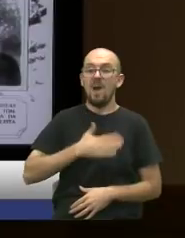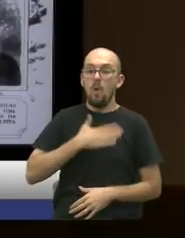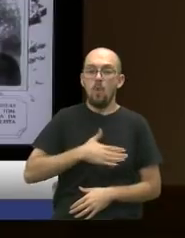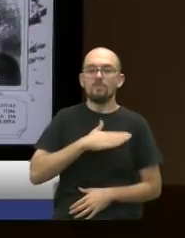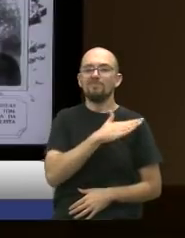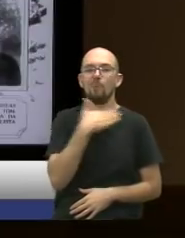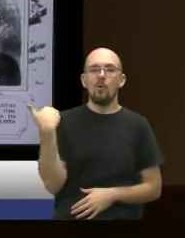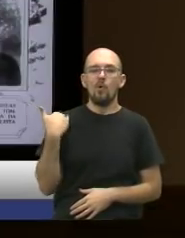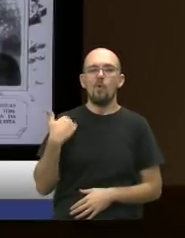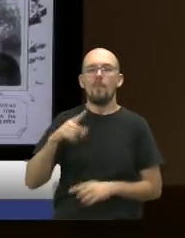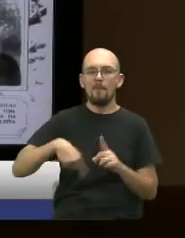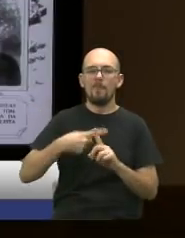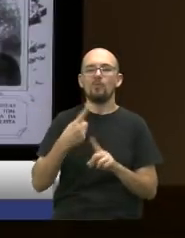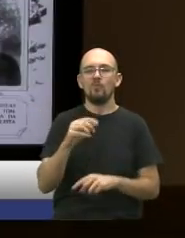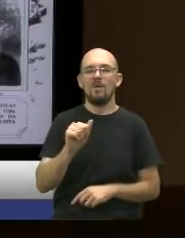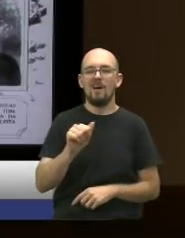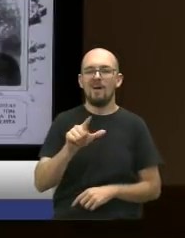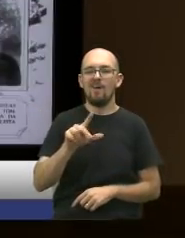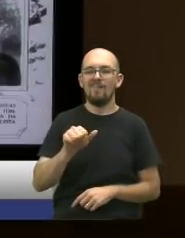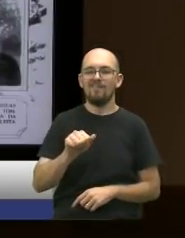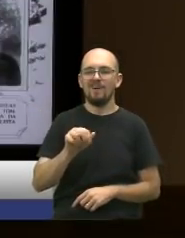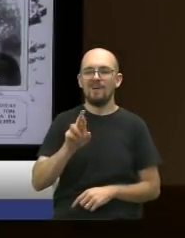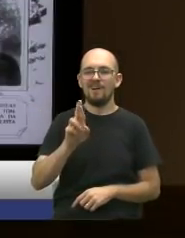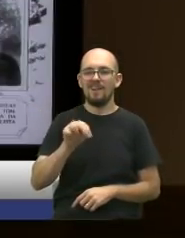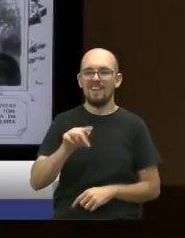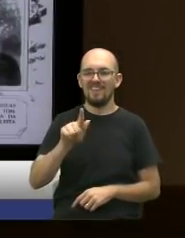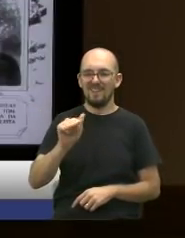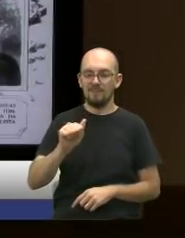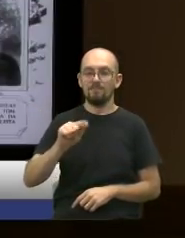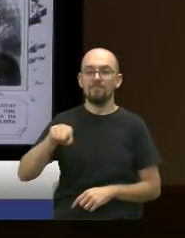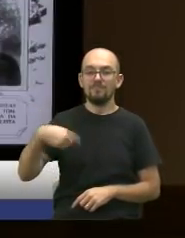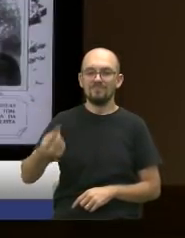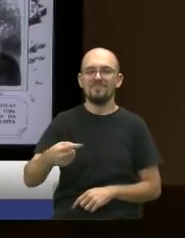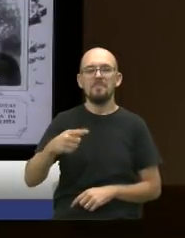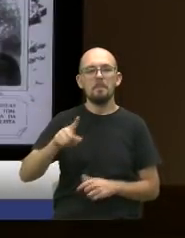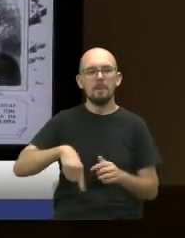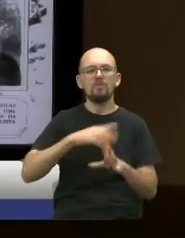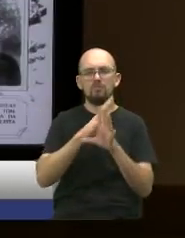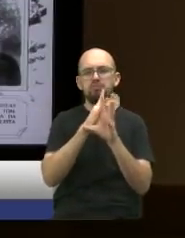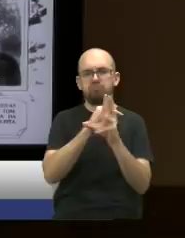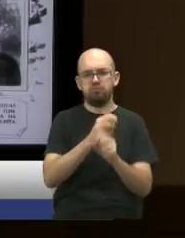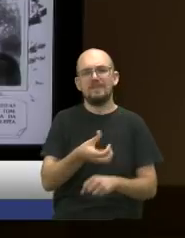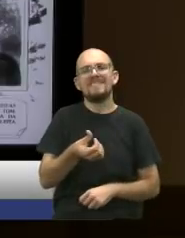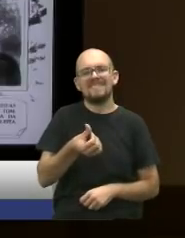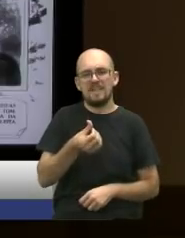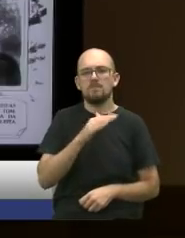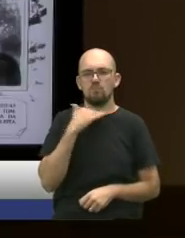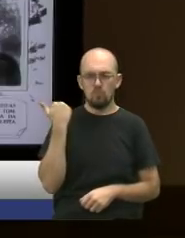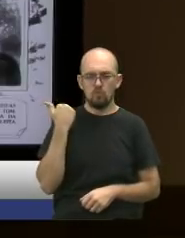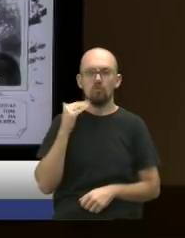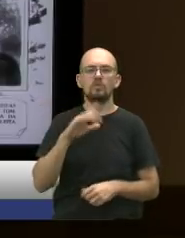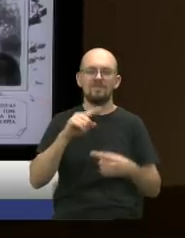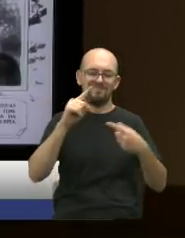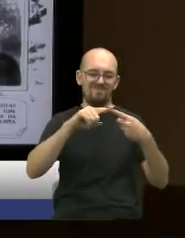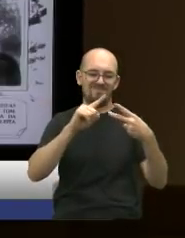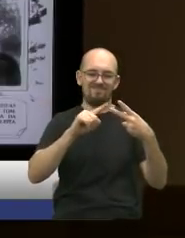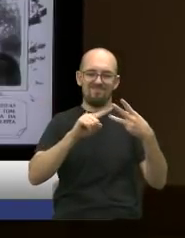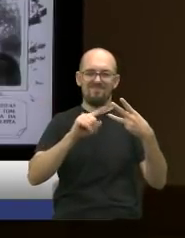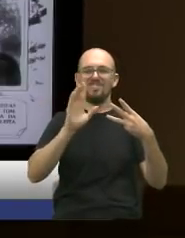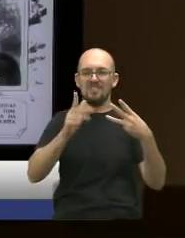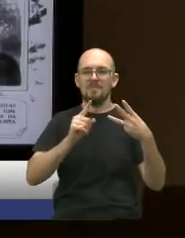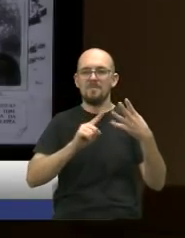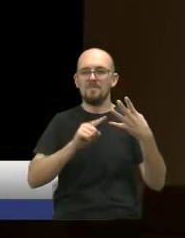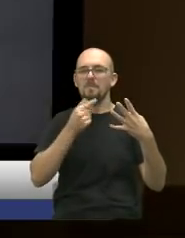Em outubro, mais um Martins, o Amadeu Martins. 6 no total. Já havia o registro dos 4,